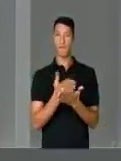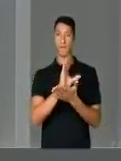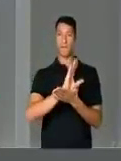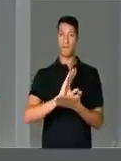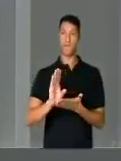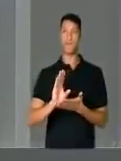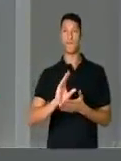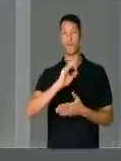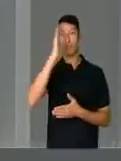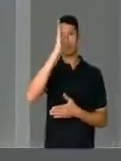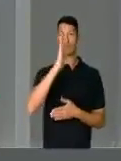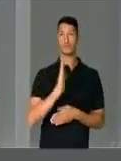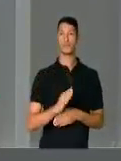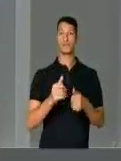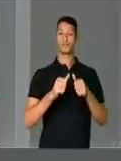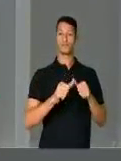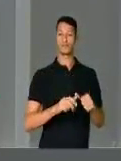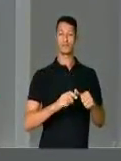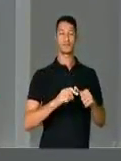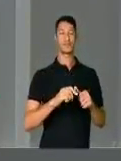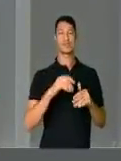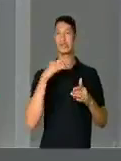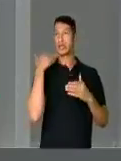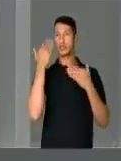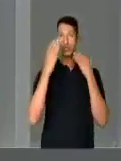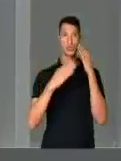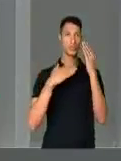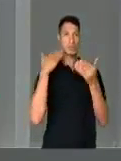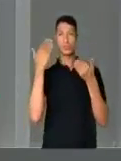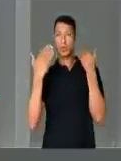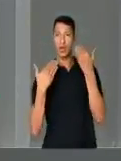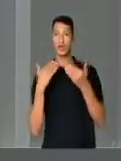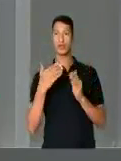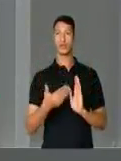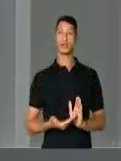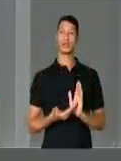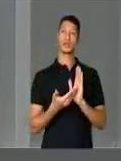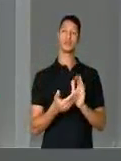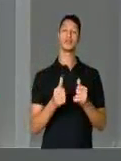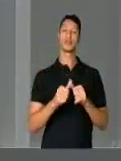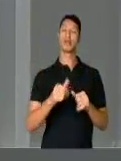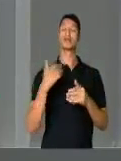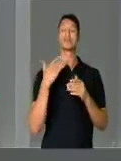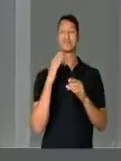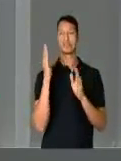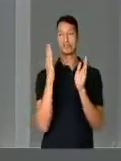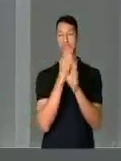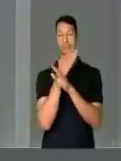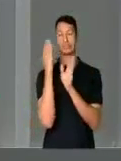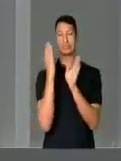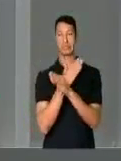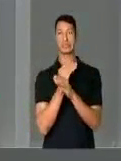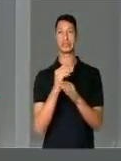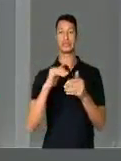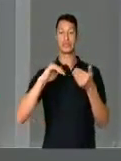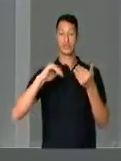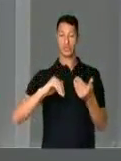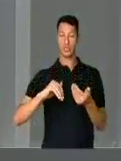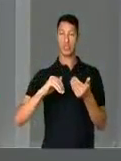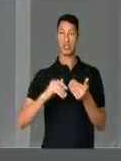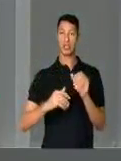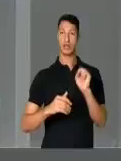confiança. O Brasil está atordoado. Esta casa está atordoada,